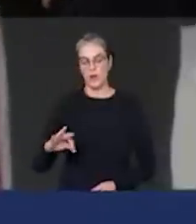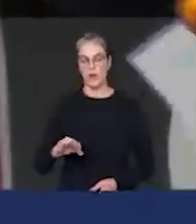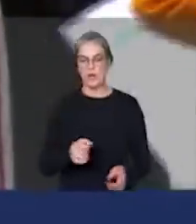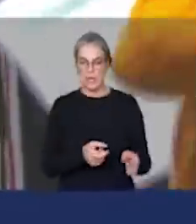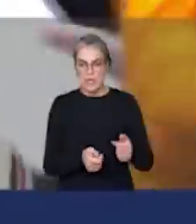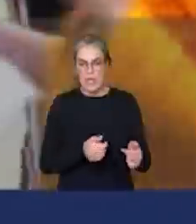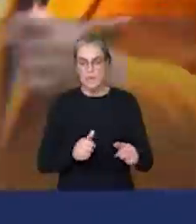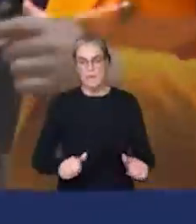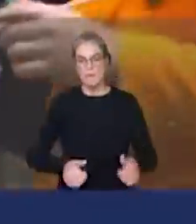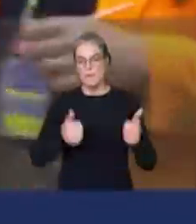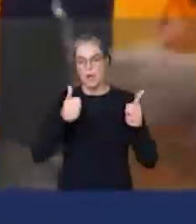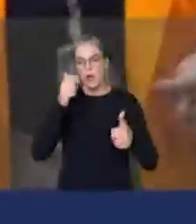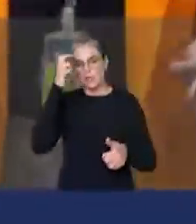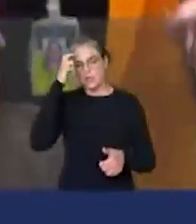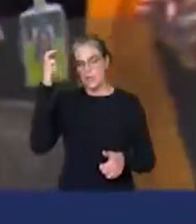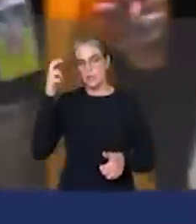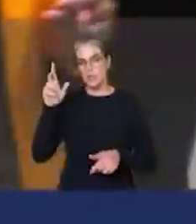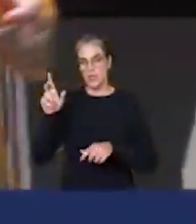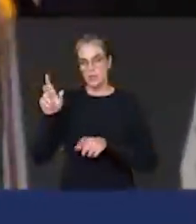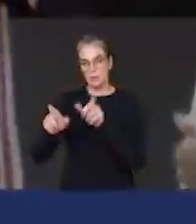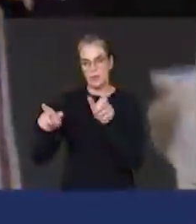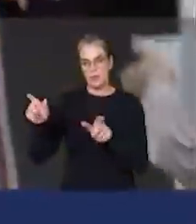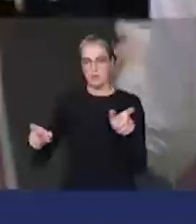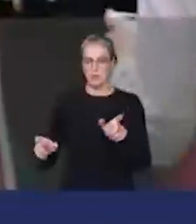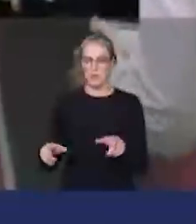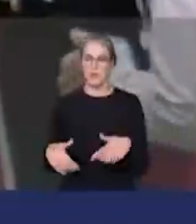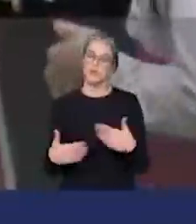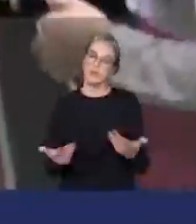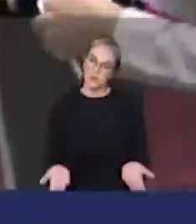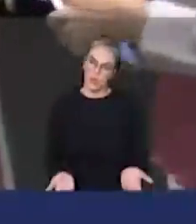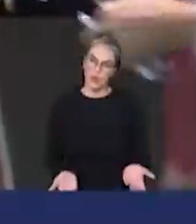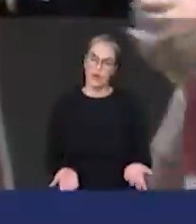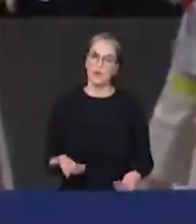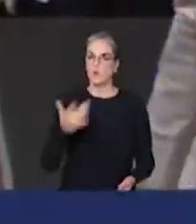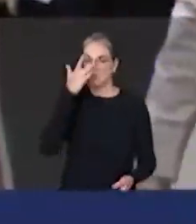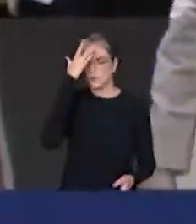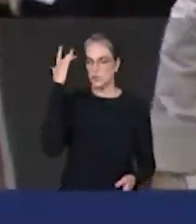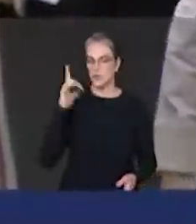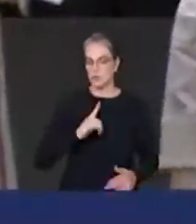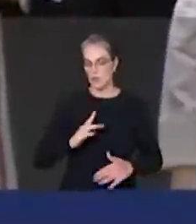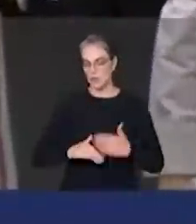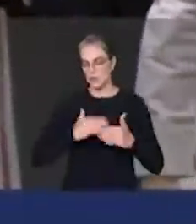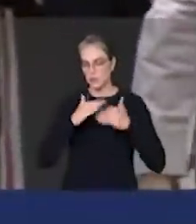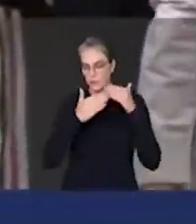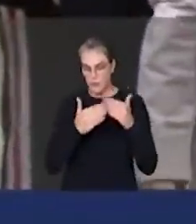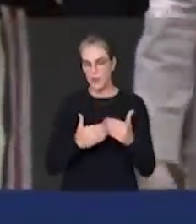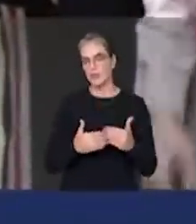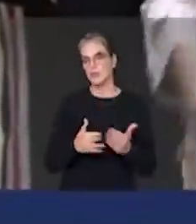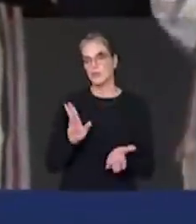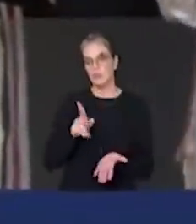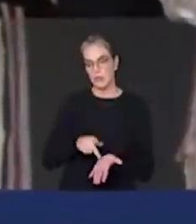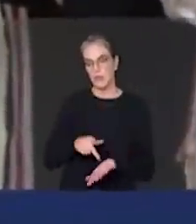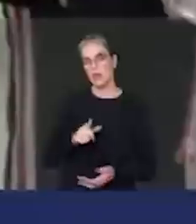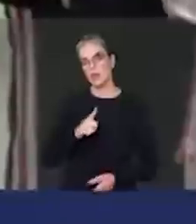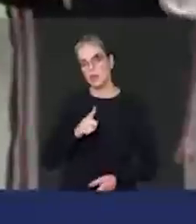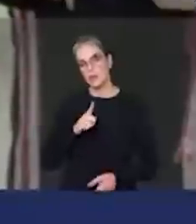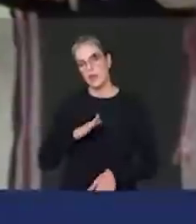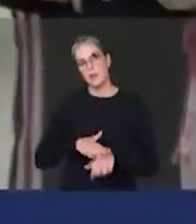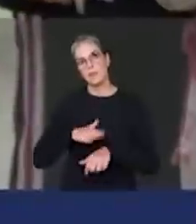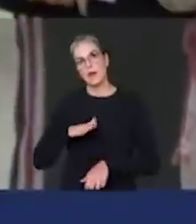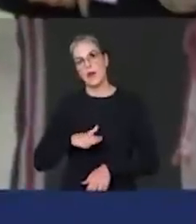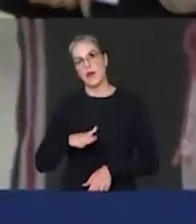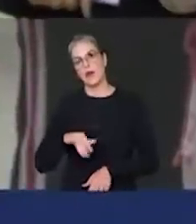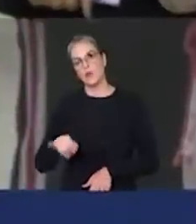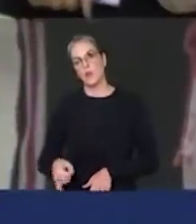inteligência das pessoas Então essas pessoas que têm esse desenvolvimento Elas têm a probabilidade de